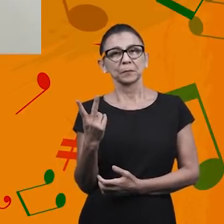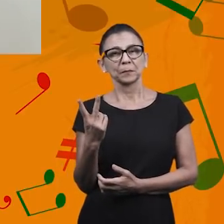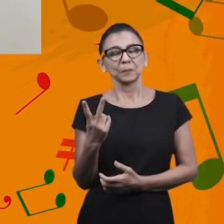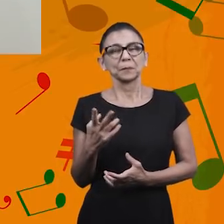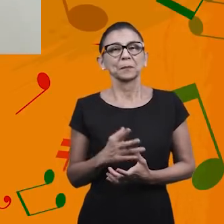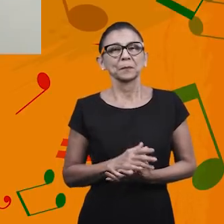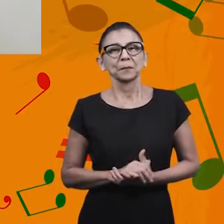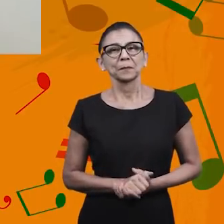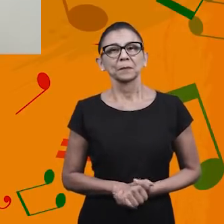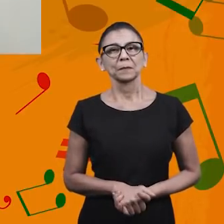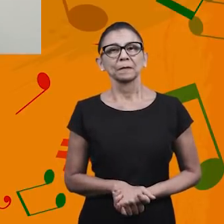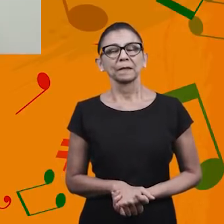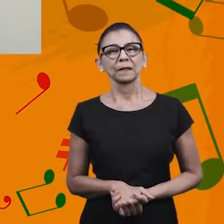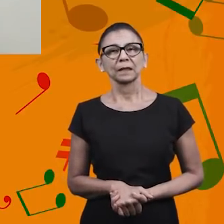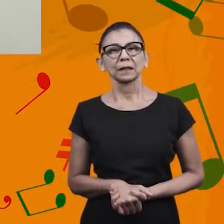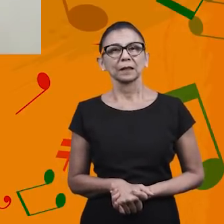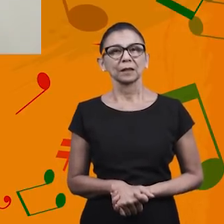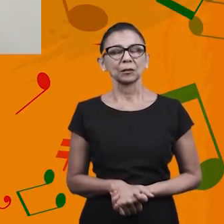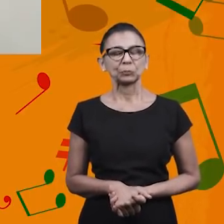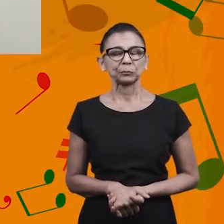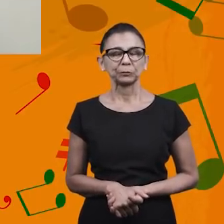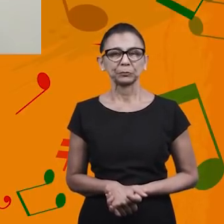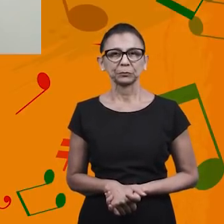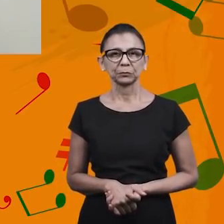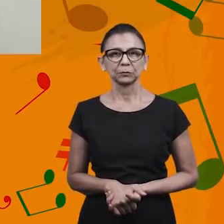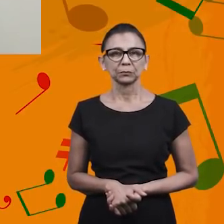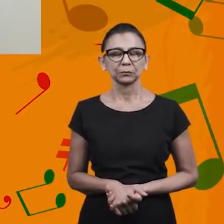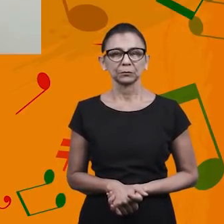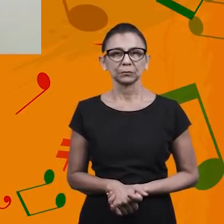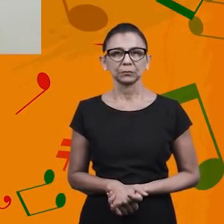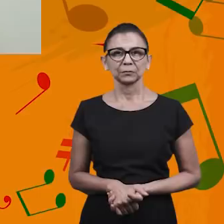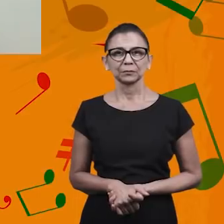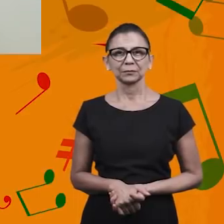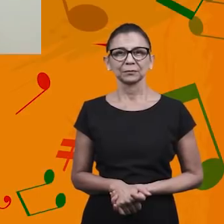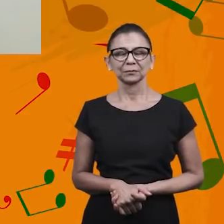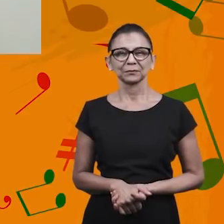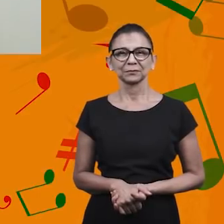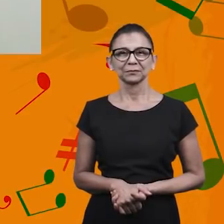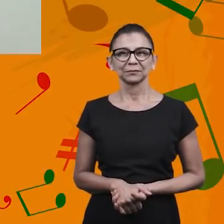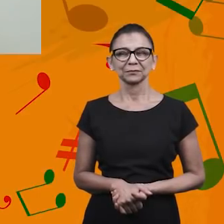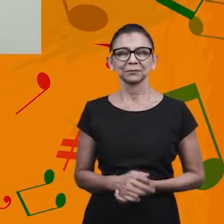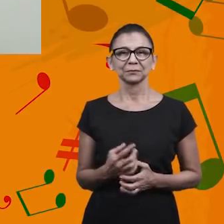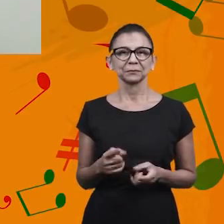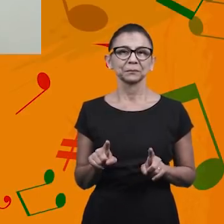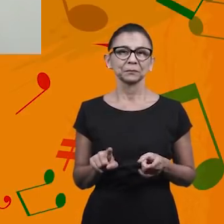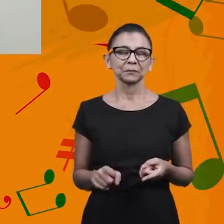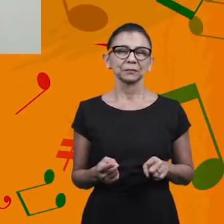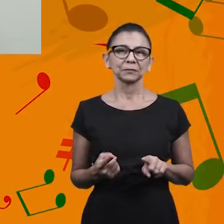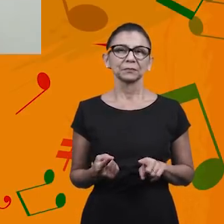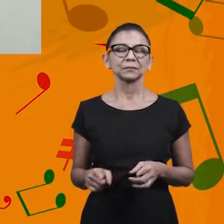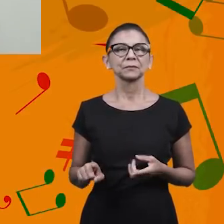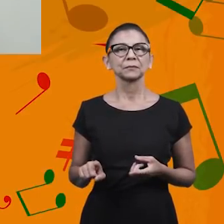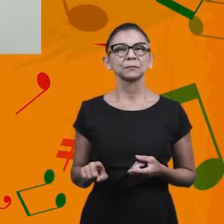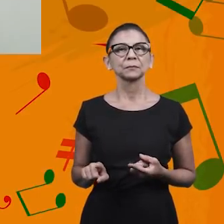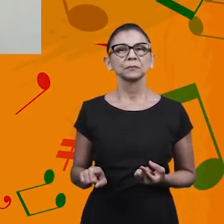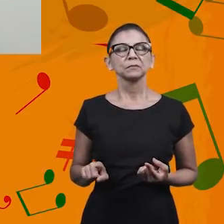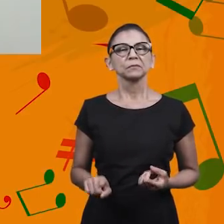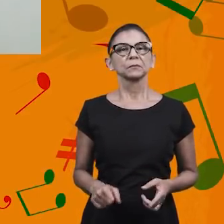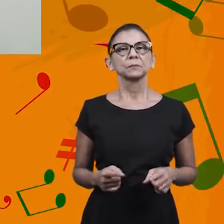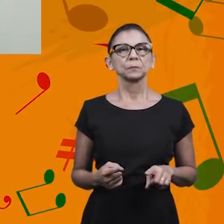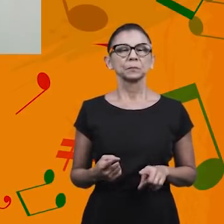sua experiência. Vamos ouvir? A paz, Senhor, irmãos. Meu nome é Maria Eduarda. Meu nome é Isabela. Nós somos da Igreja de